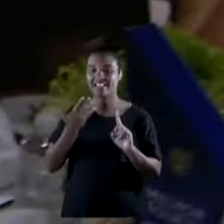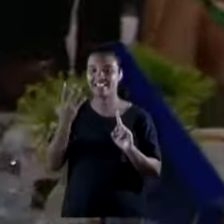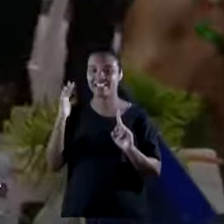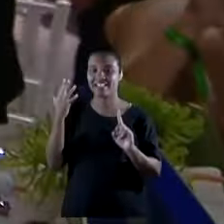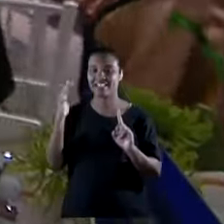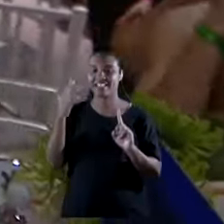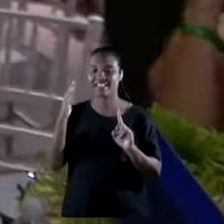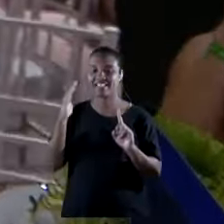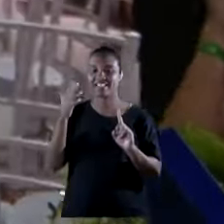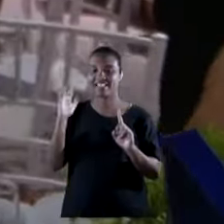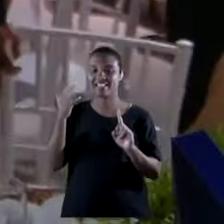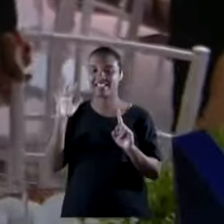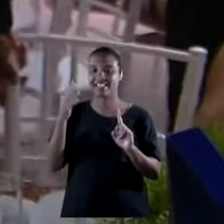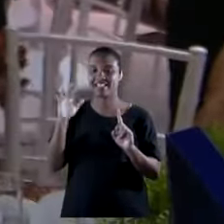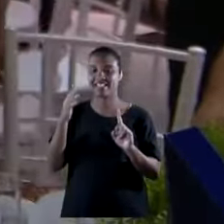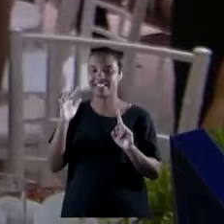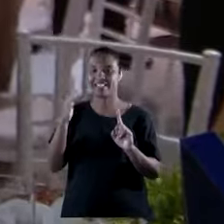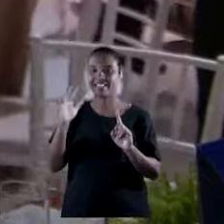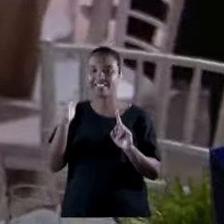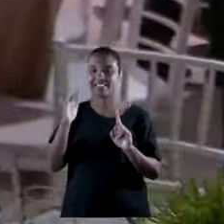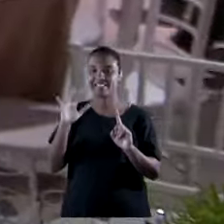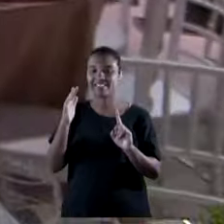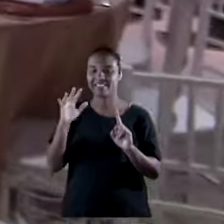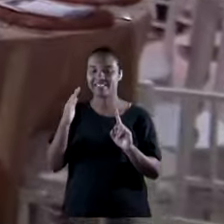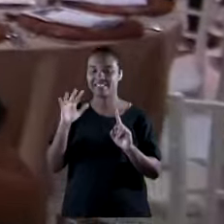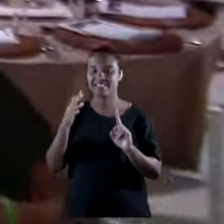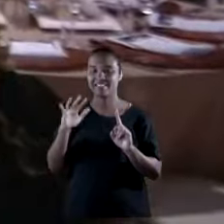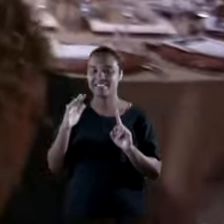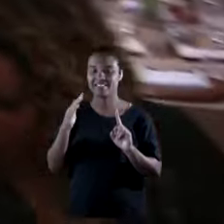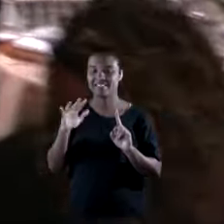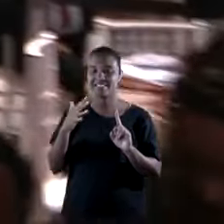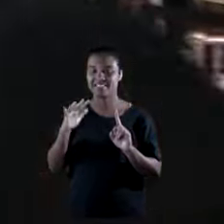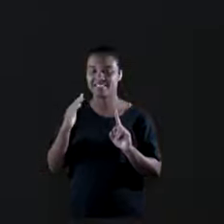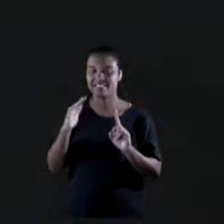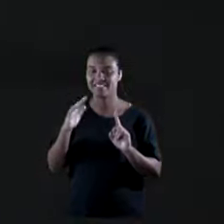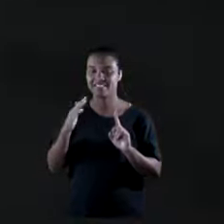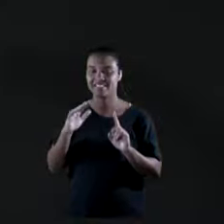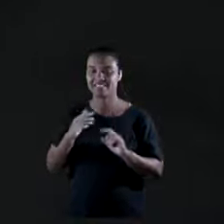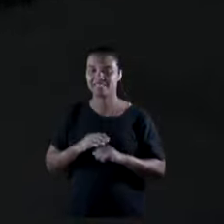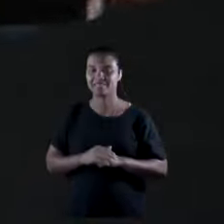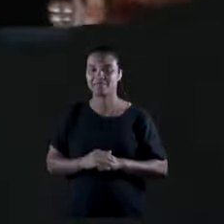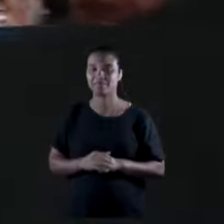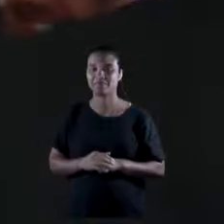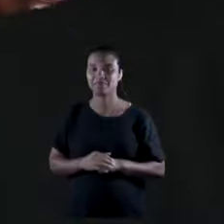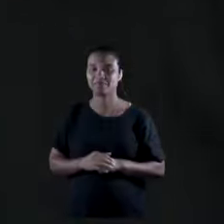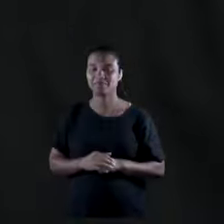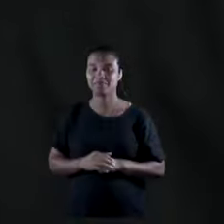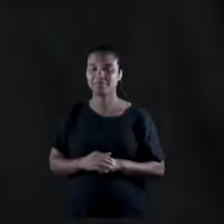Ah.